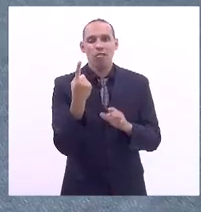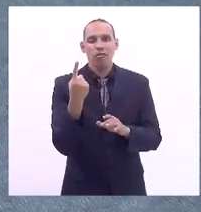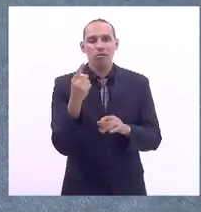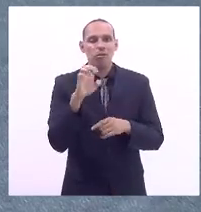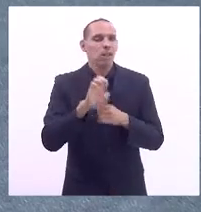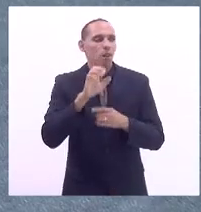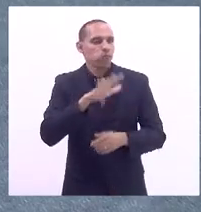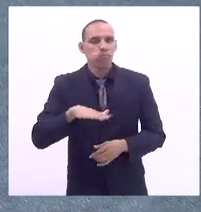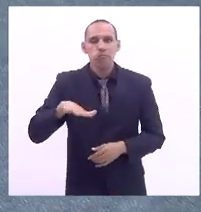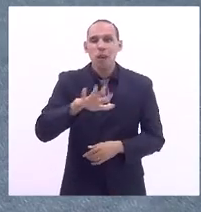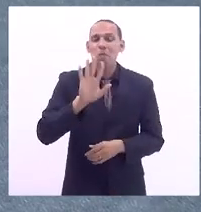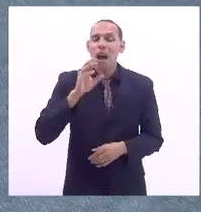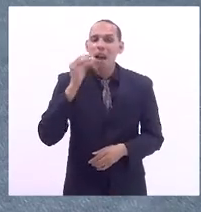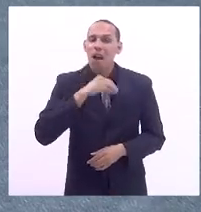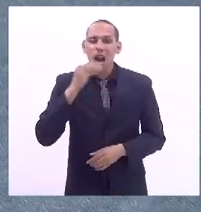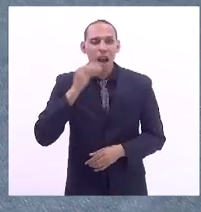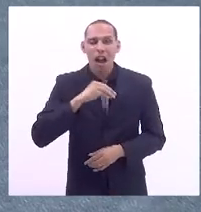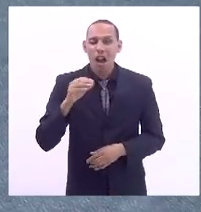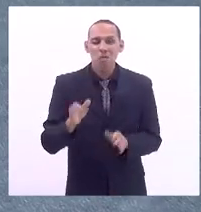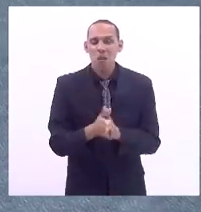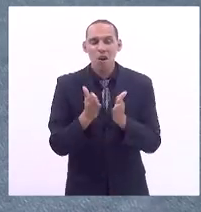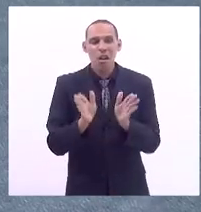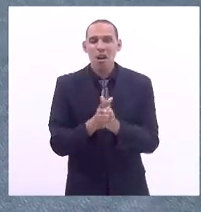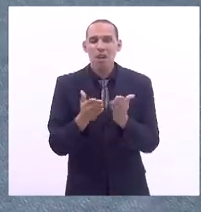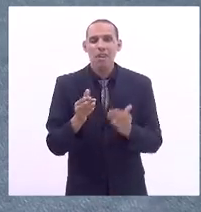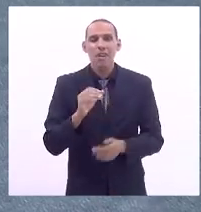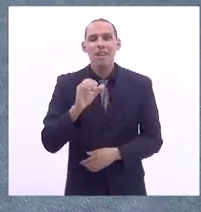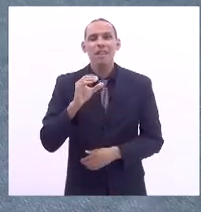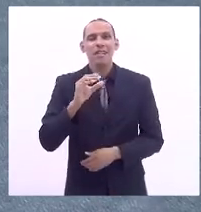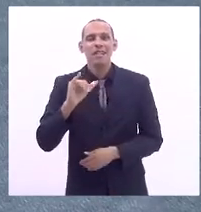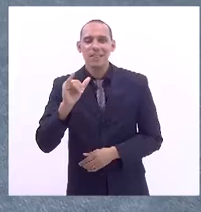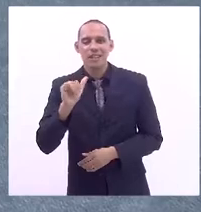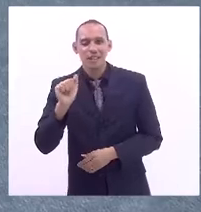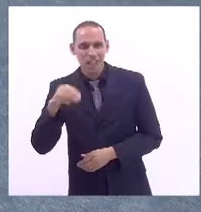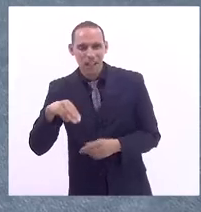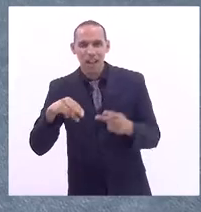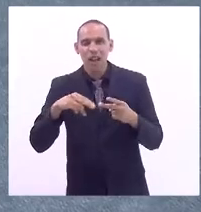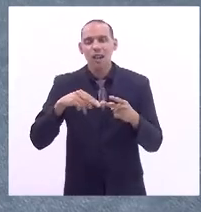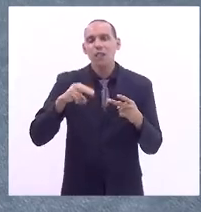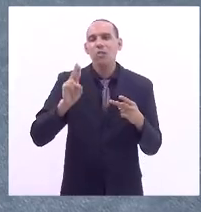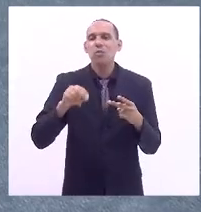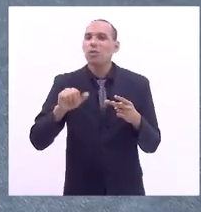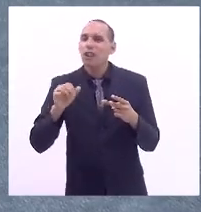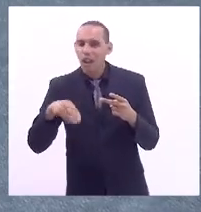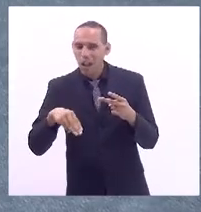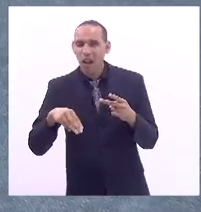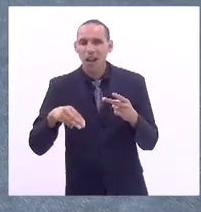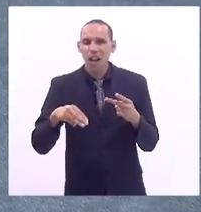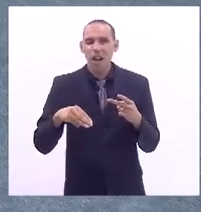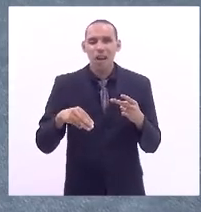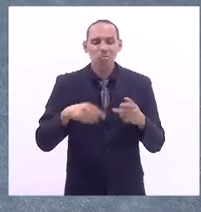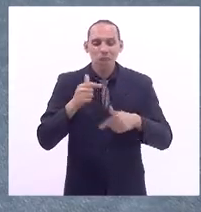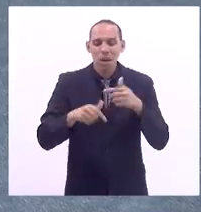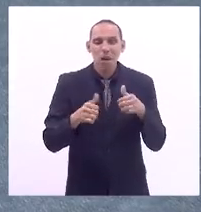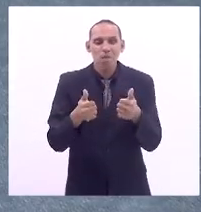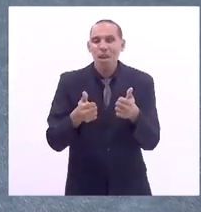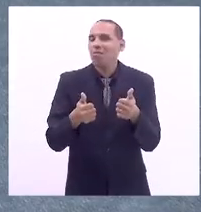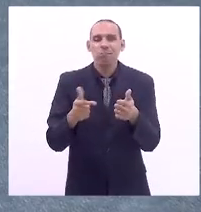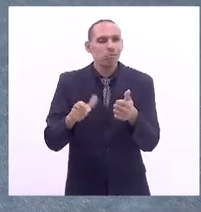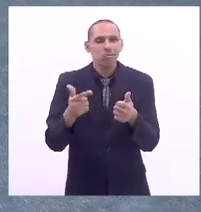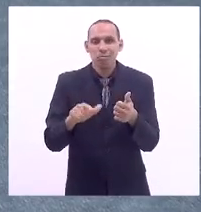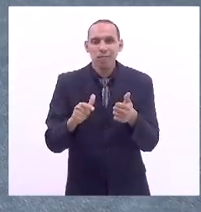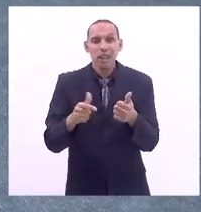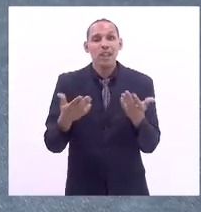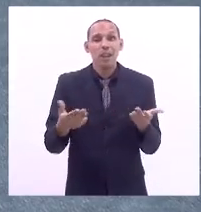precarizado que se anos e no anos não tem condições de trabalho o movimento Olga Benário que é um movimento de mulheres